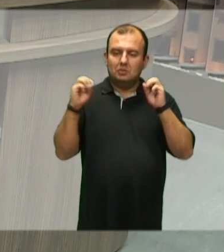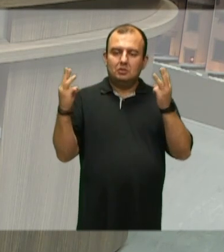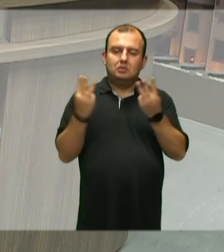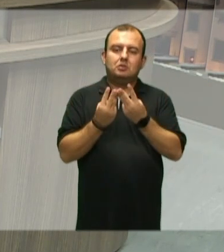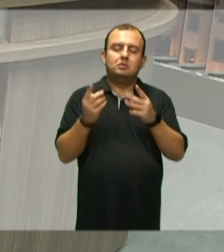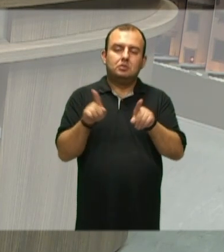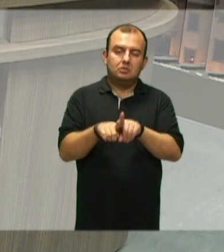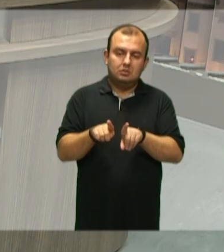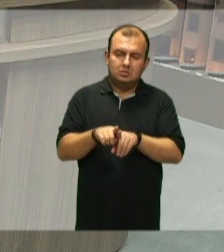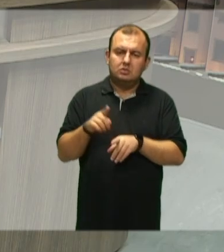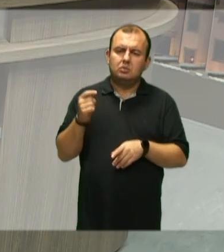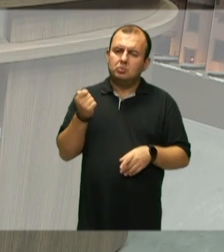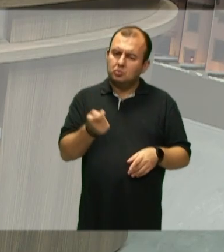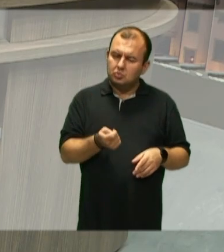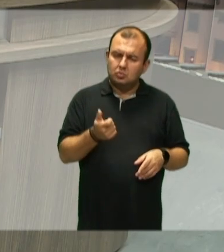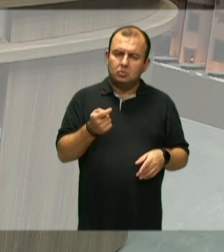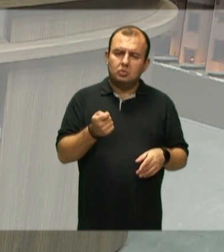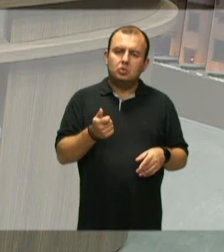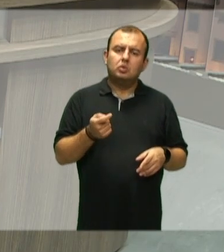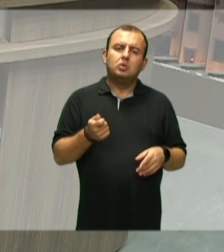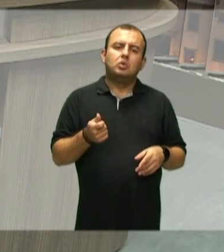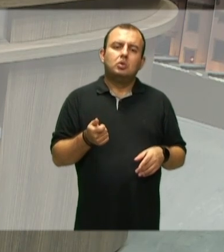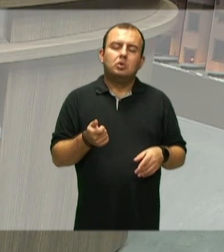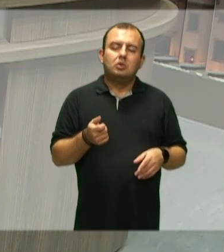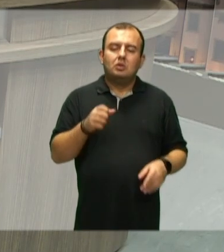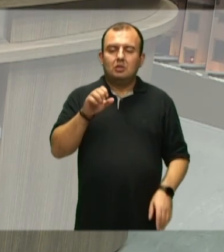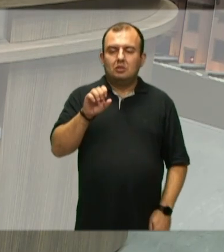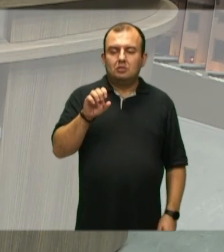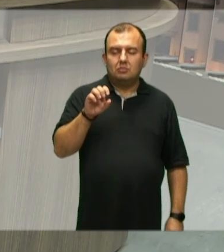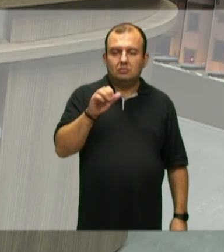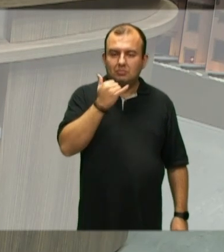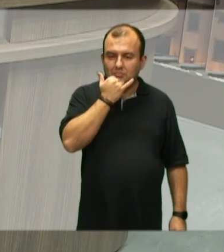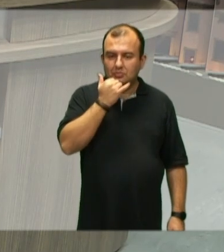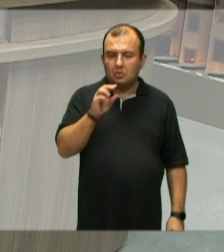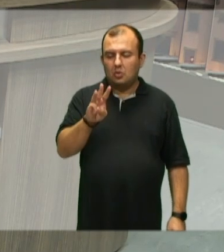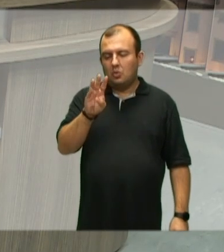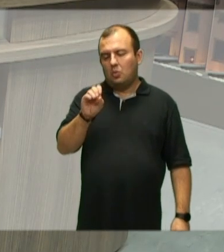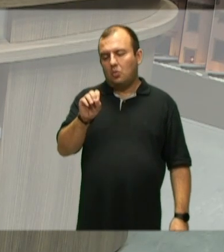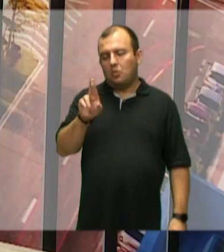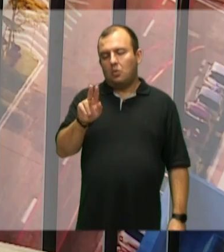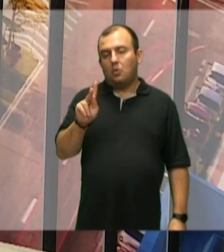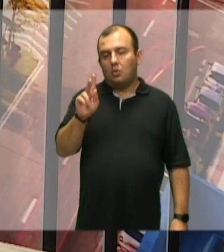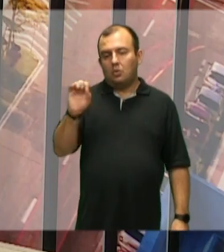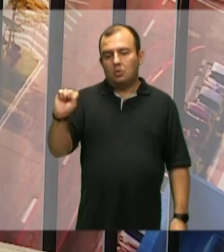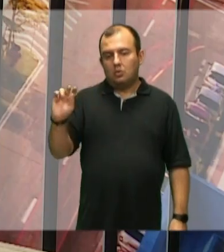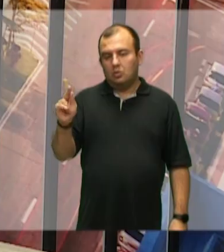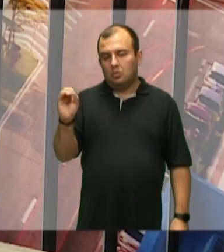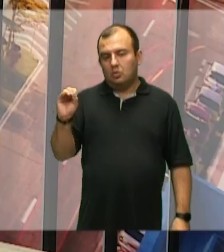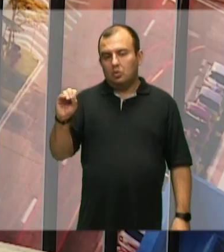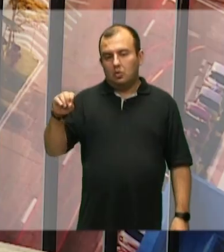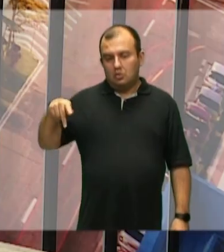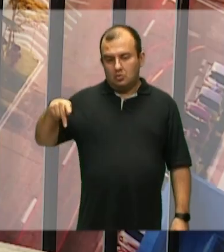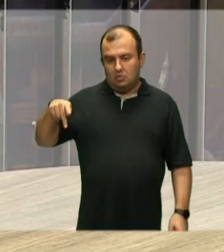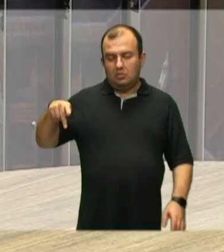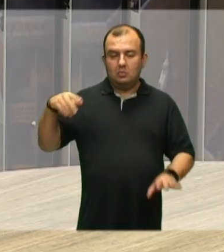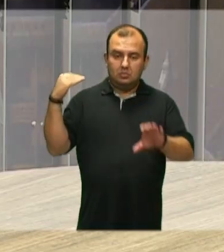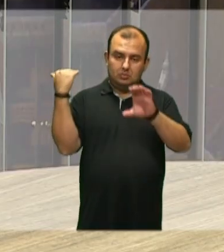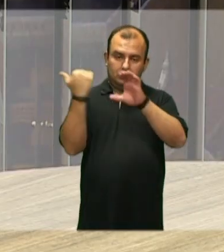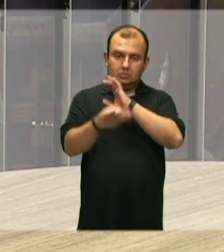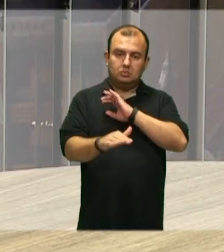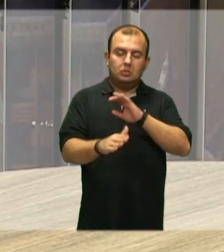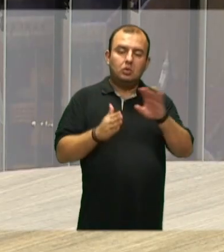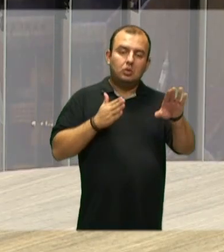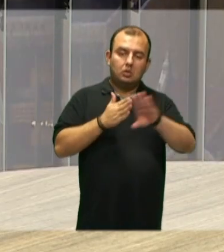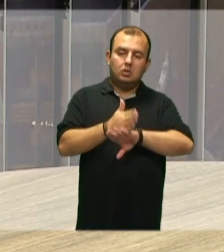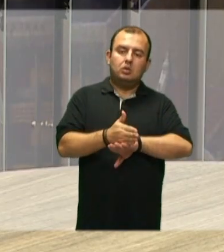Temos pouquíssimas vagas ainda para preencher Mas no caso, aí é só passar um e-mail, né? Eu Isso, ou aqui. entrar